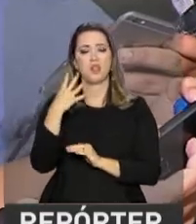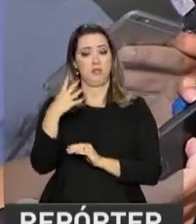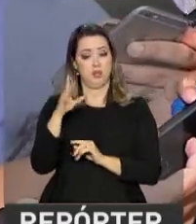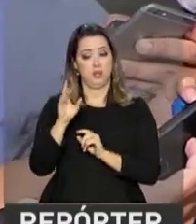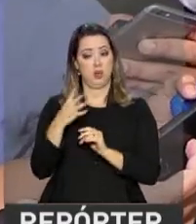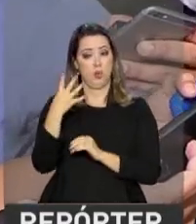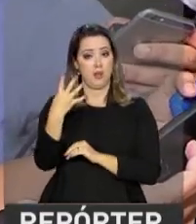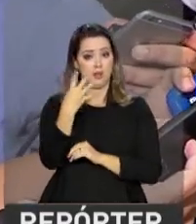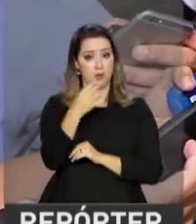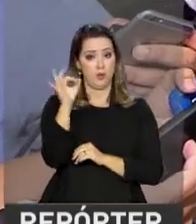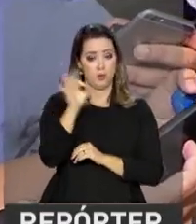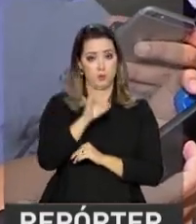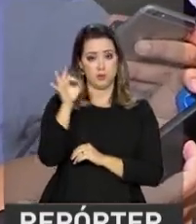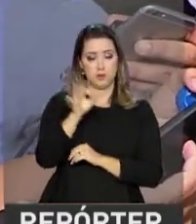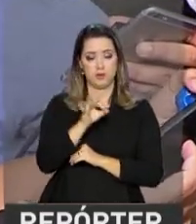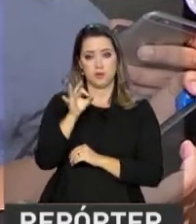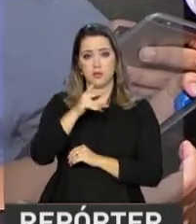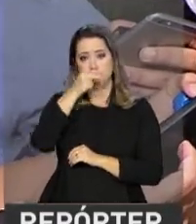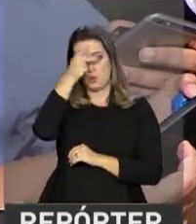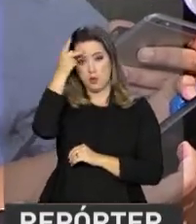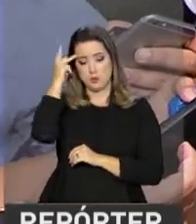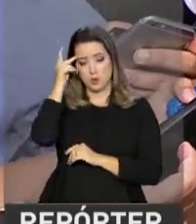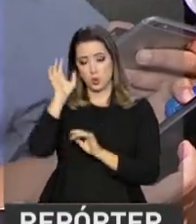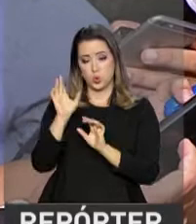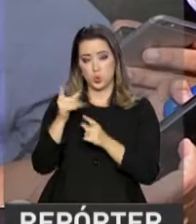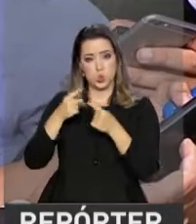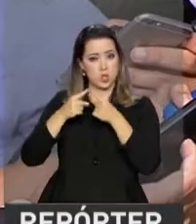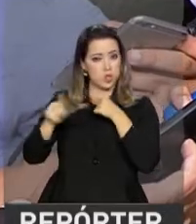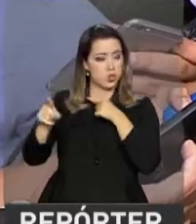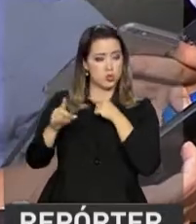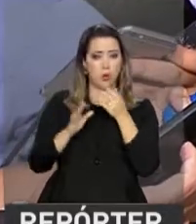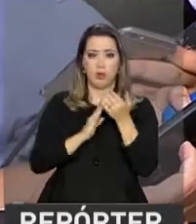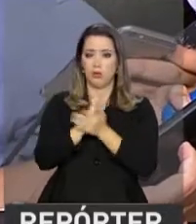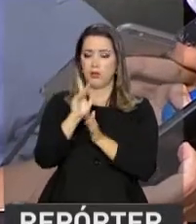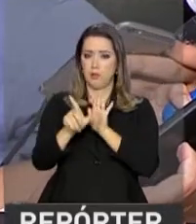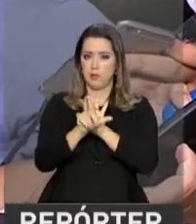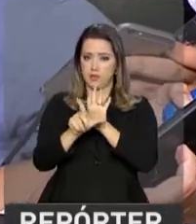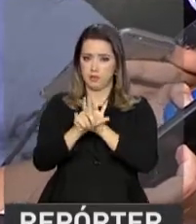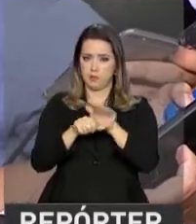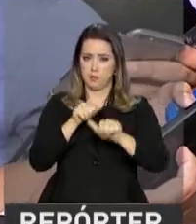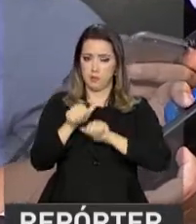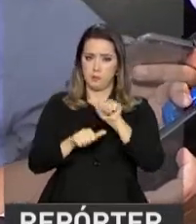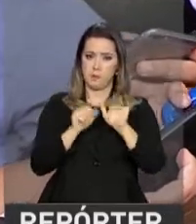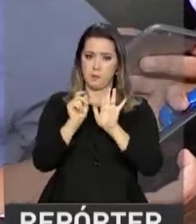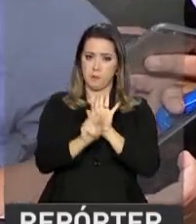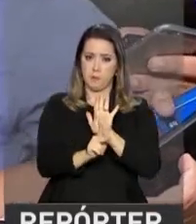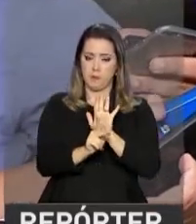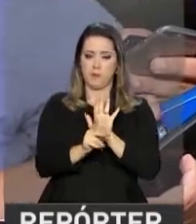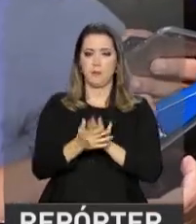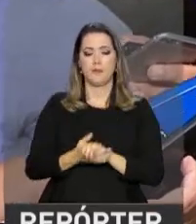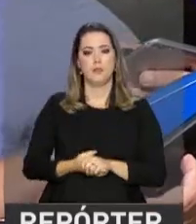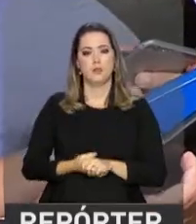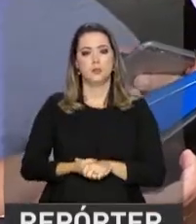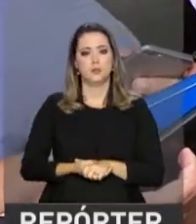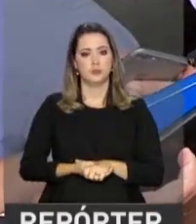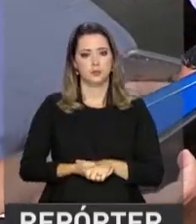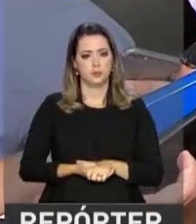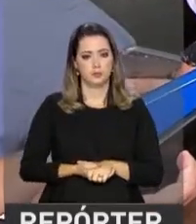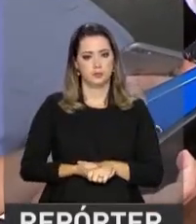44 chamo o número daqueles que reprovam o percentual daqueles que provam a